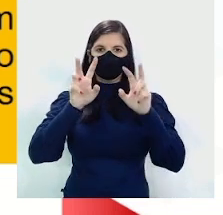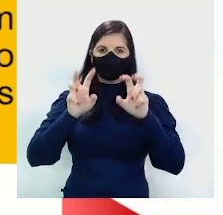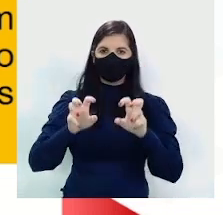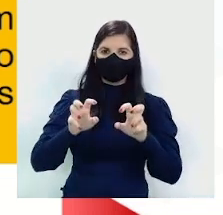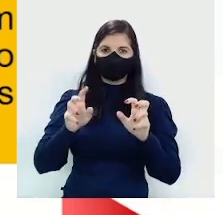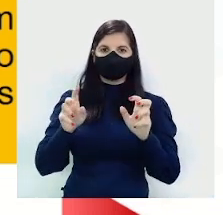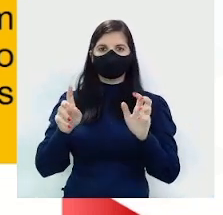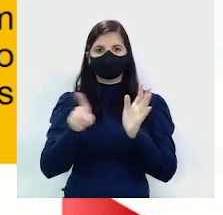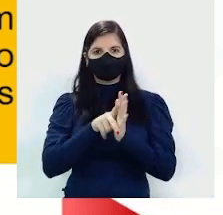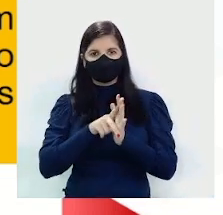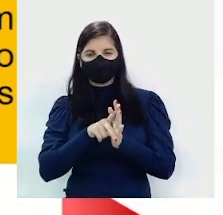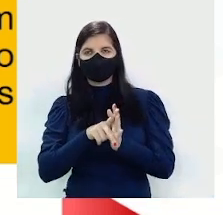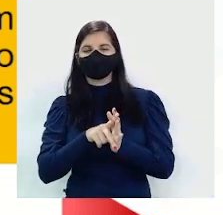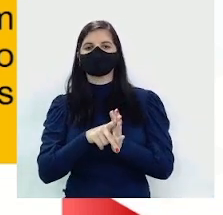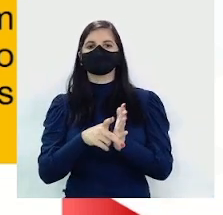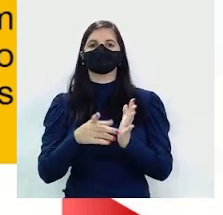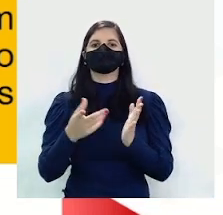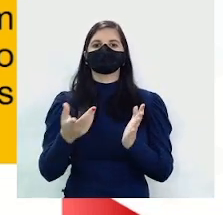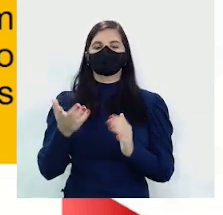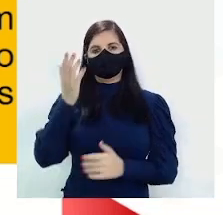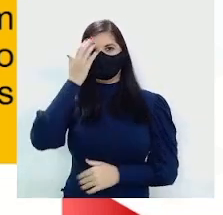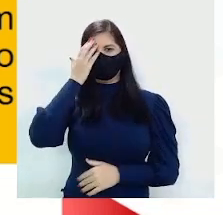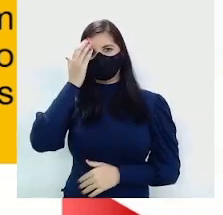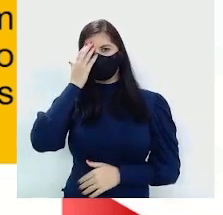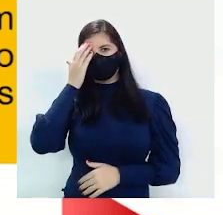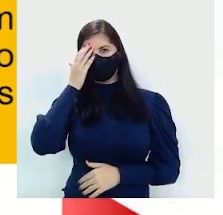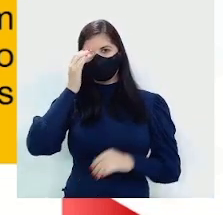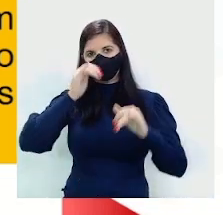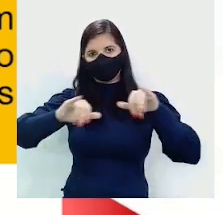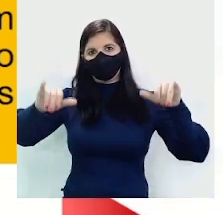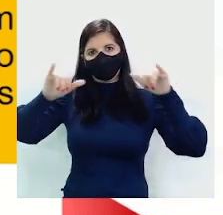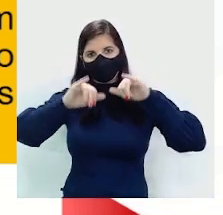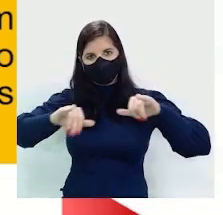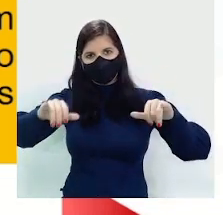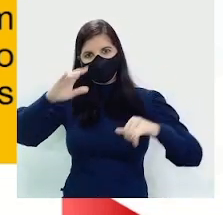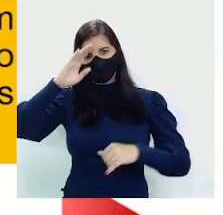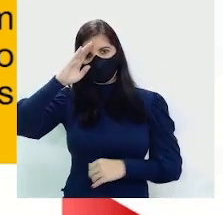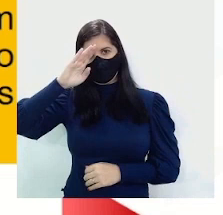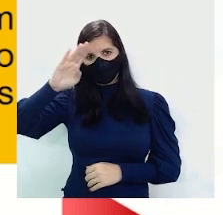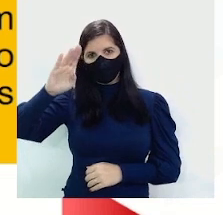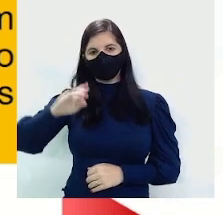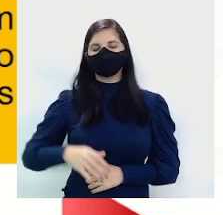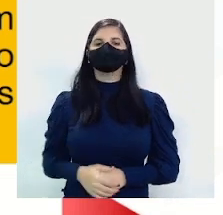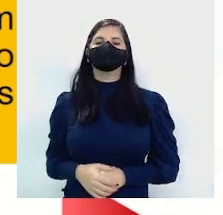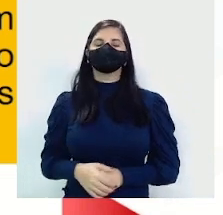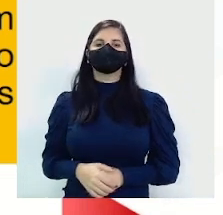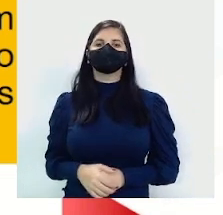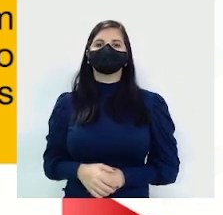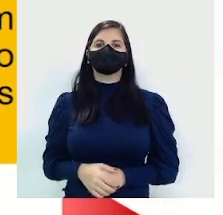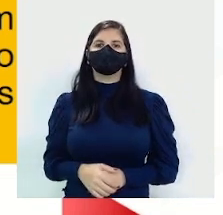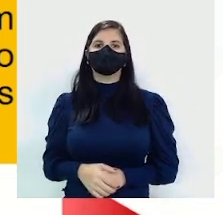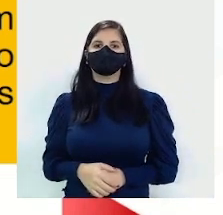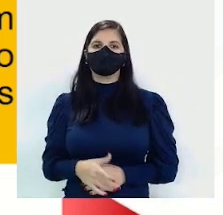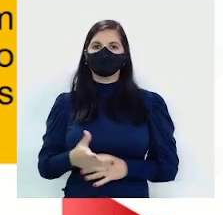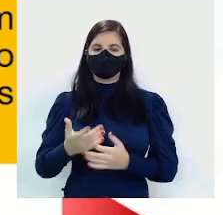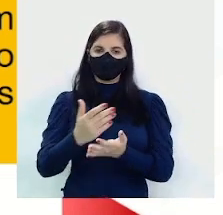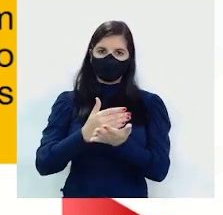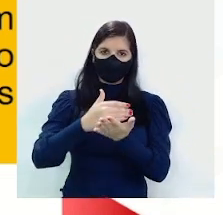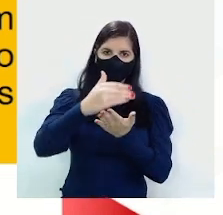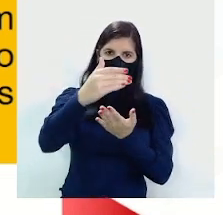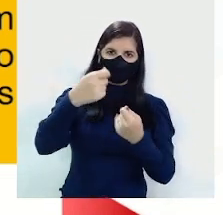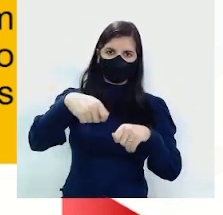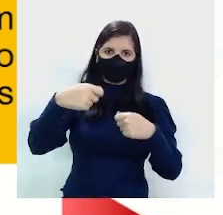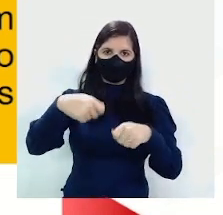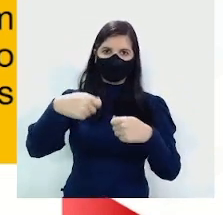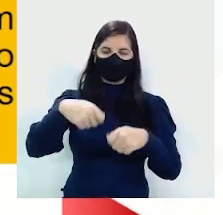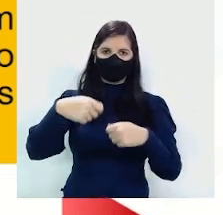daquele texto, a gente já consegue saber as informações principais, certo? Então, uma introdução ela precisa